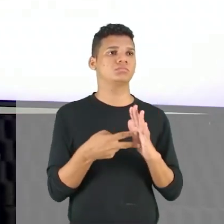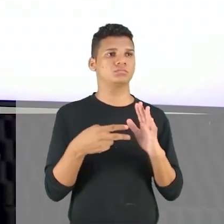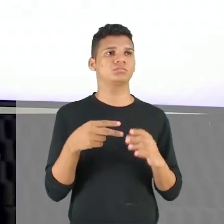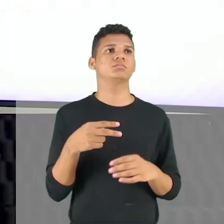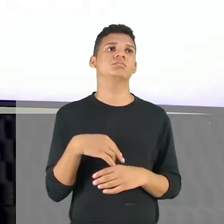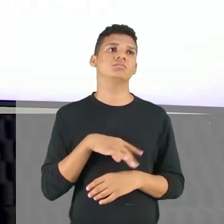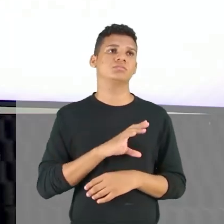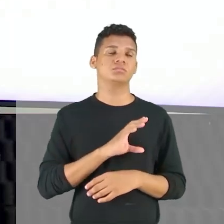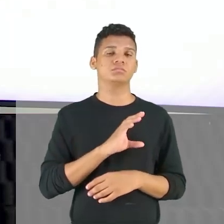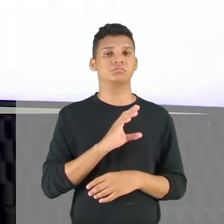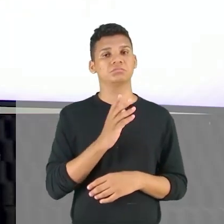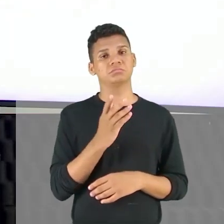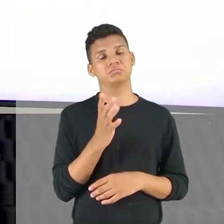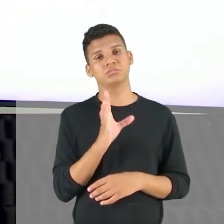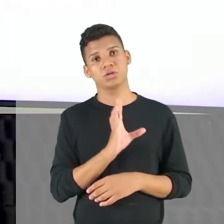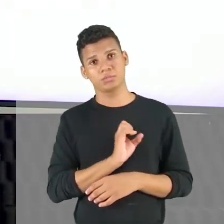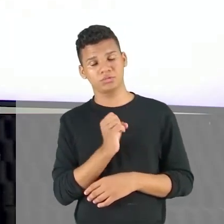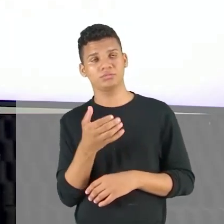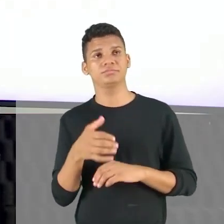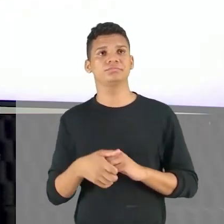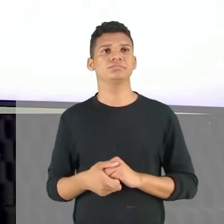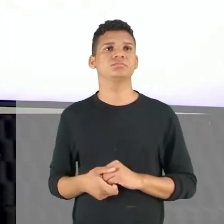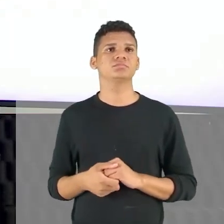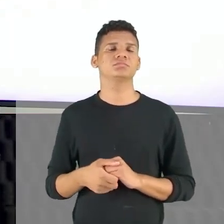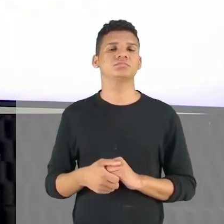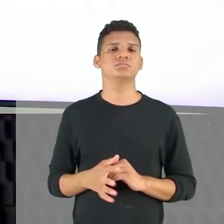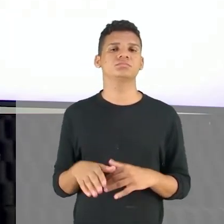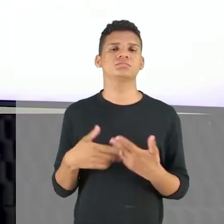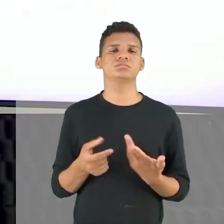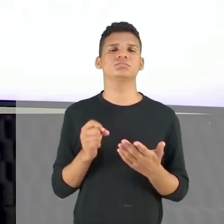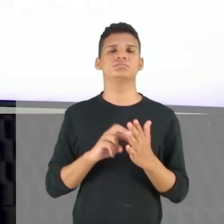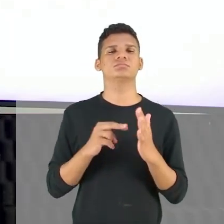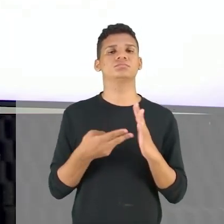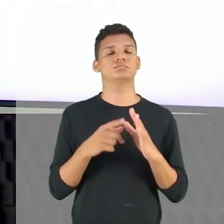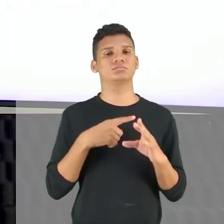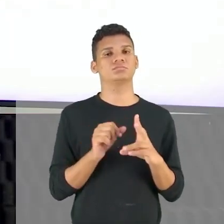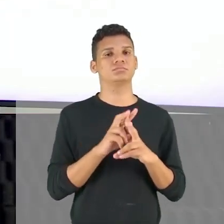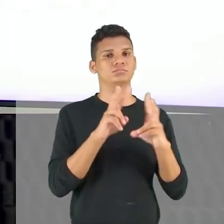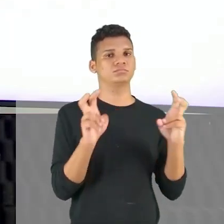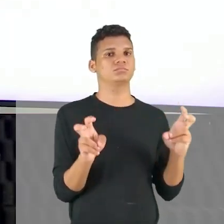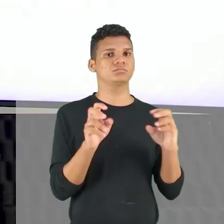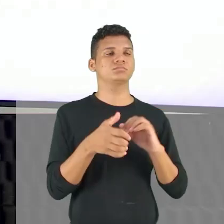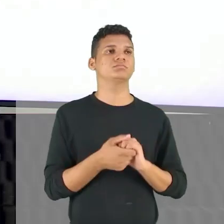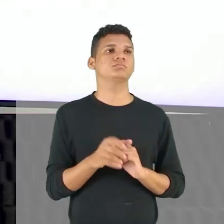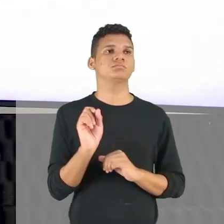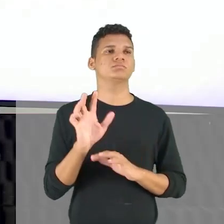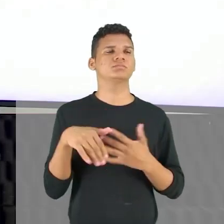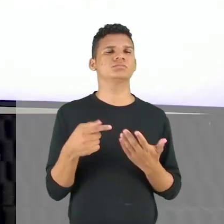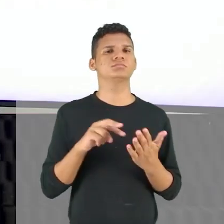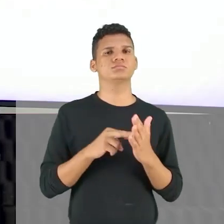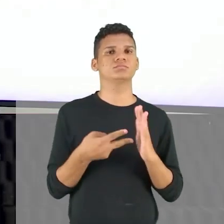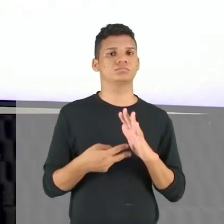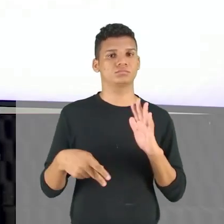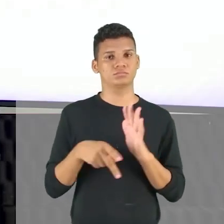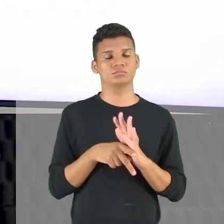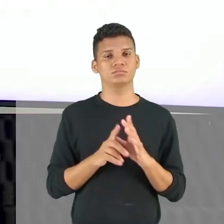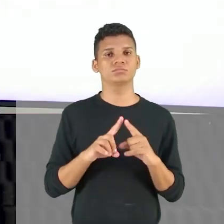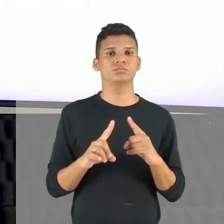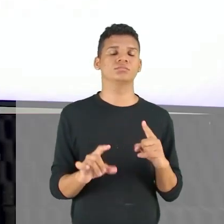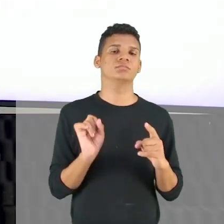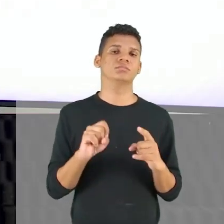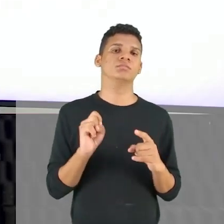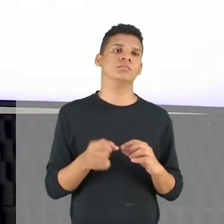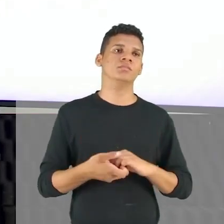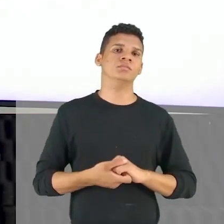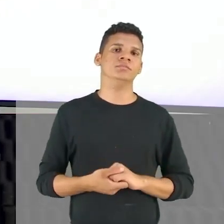de palavras. No próprio título aqui, né, temos semântica. A semântica é o sentido, o significado das palavras, ou sinonímia.